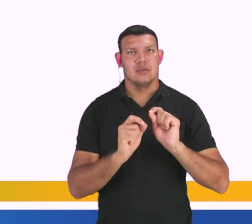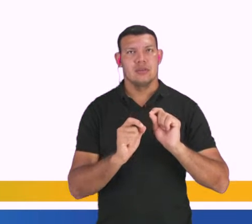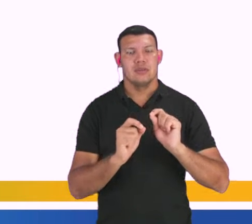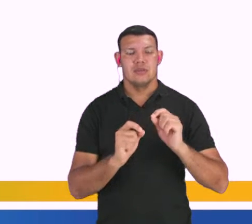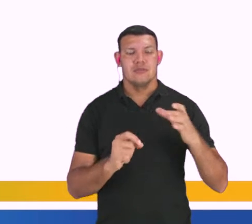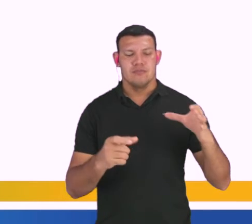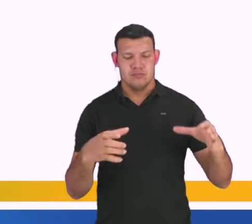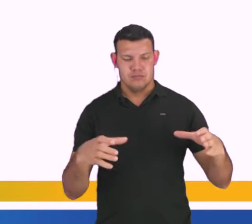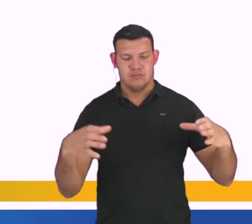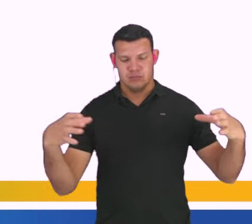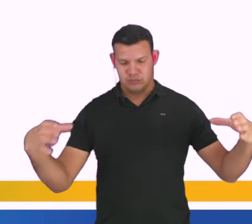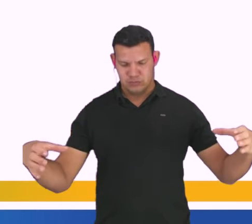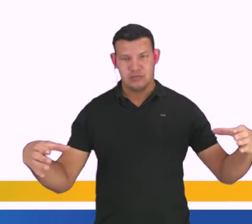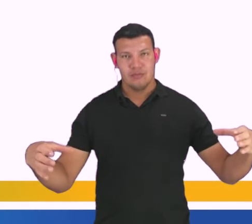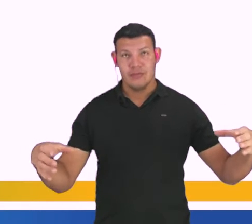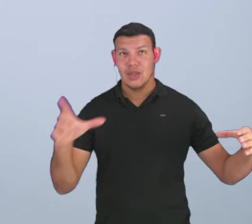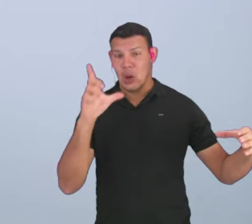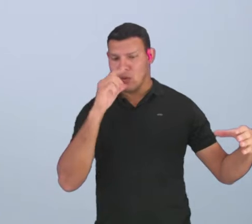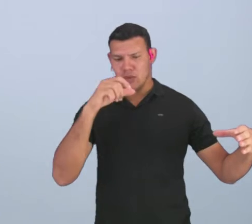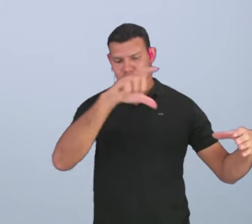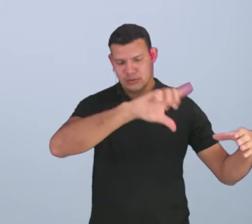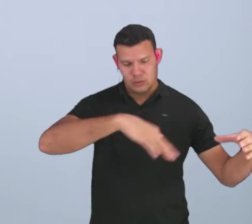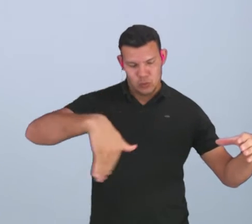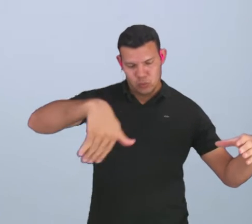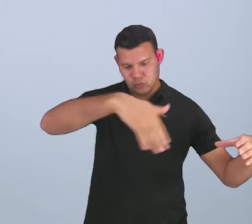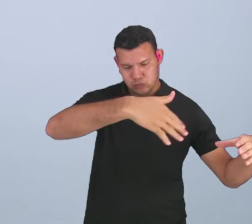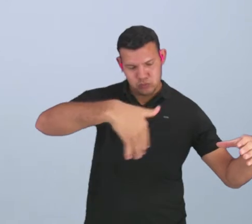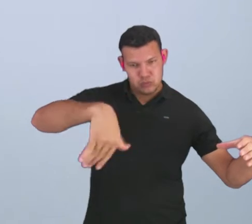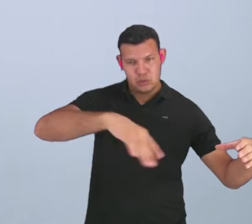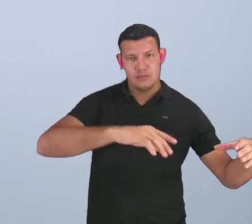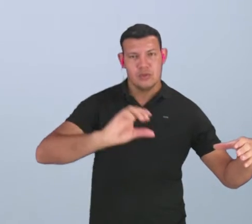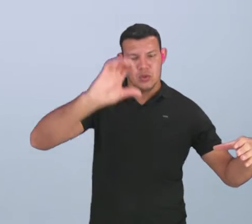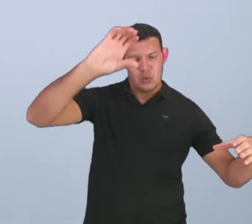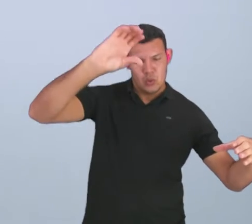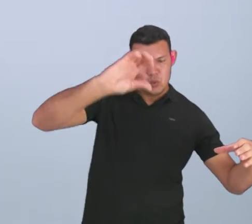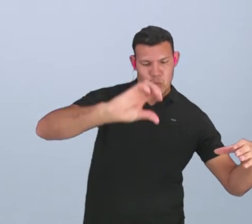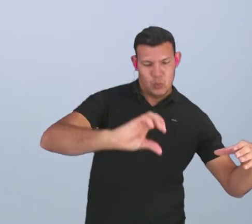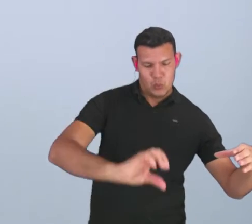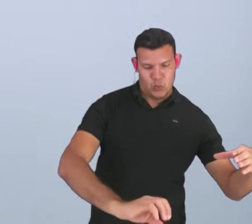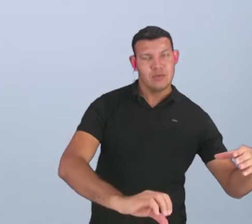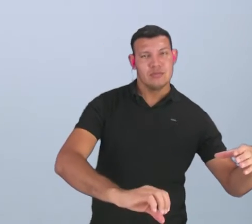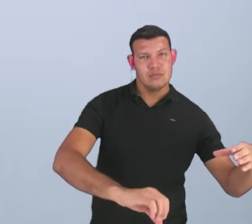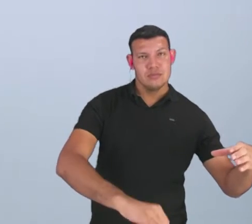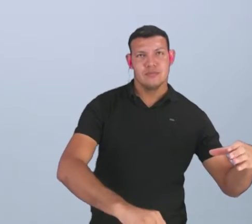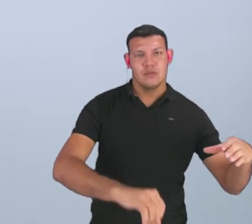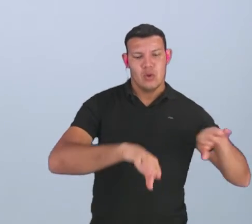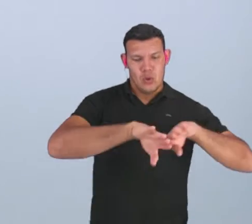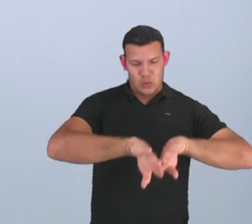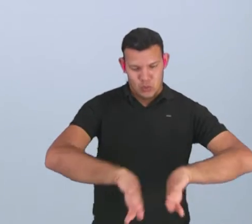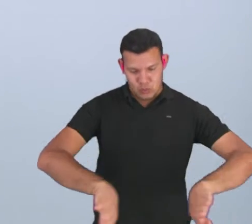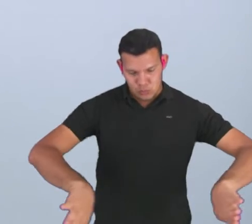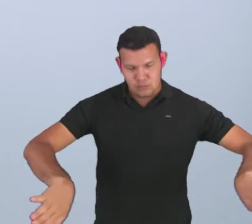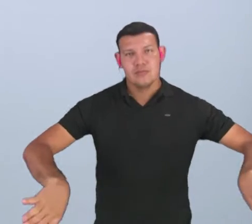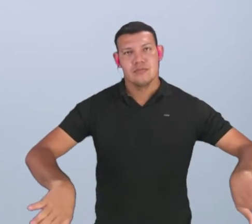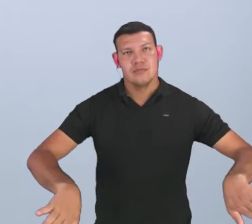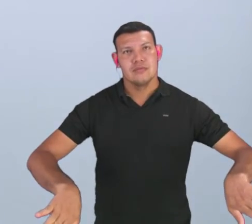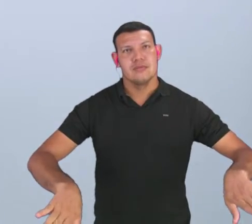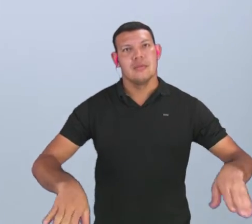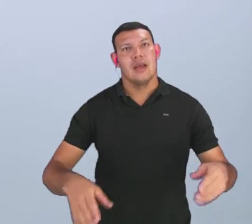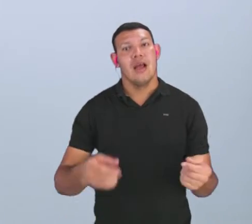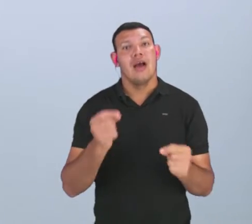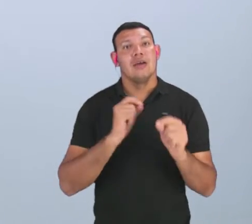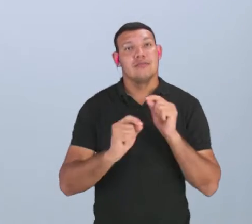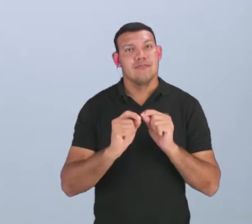líquido que está dentro do recipiente, ele vai deslocar essa massa de líquido. E aí é baseado nisso que surge o